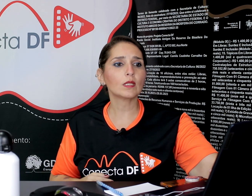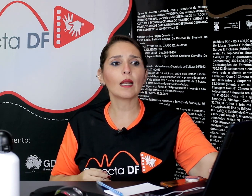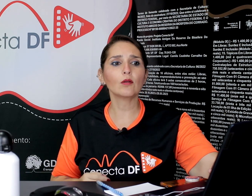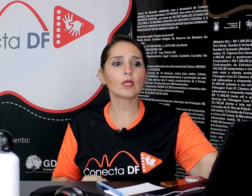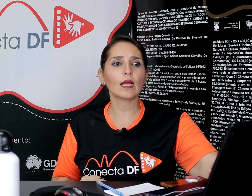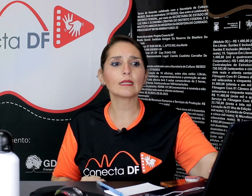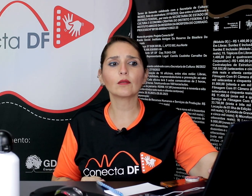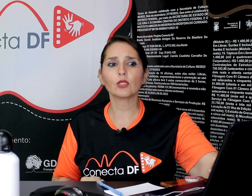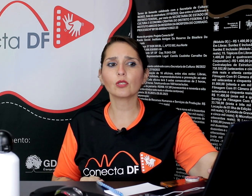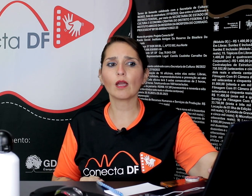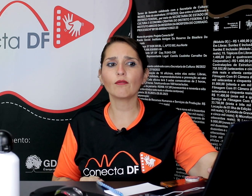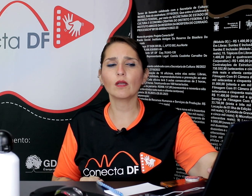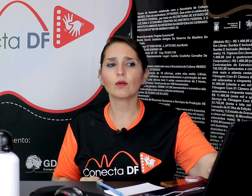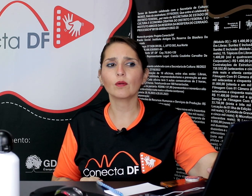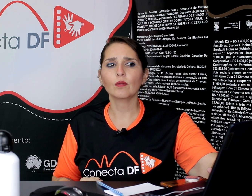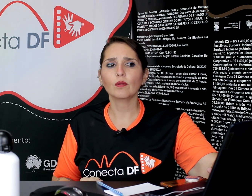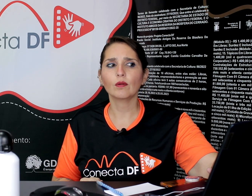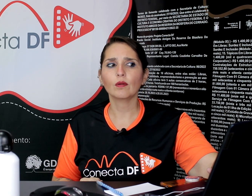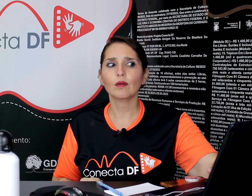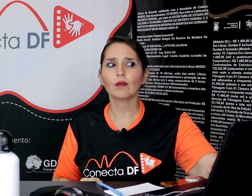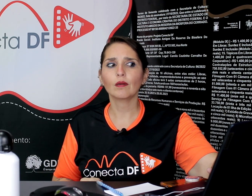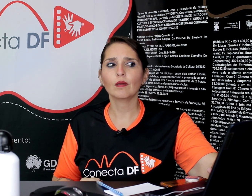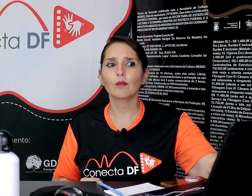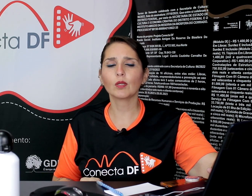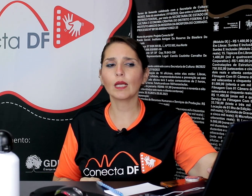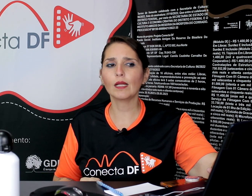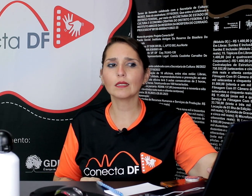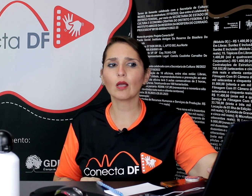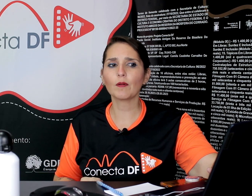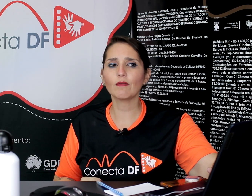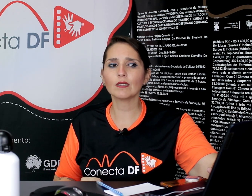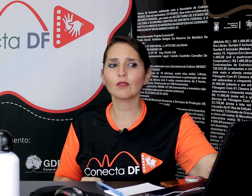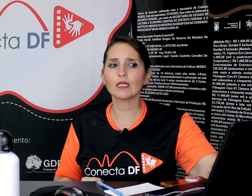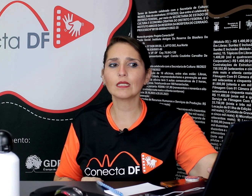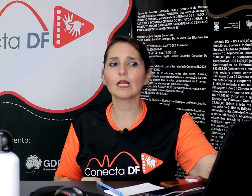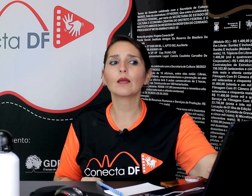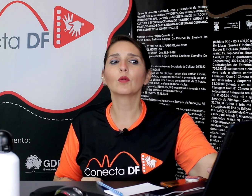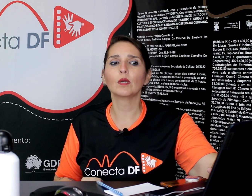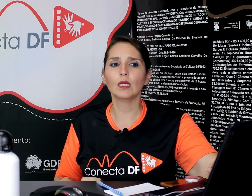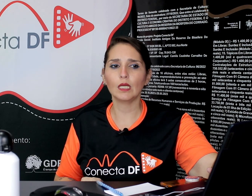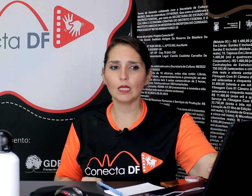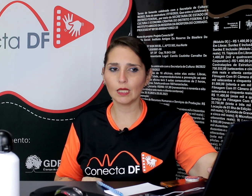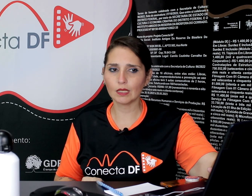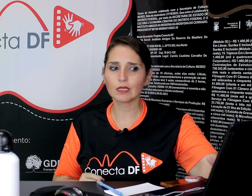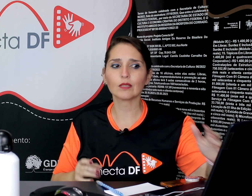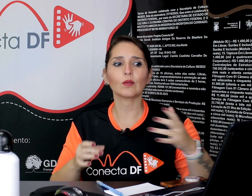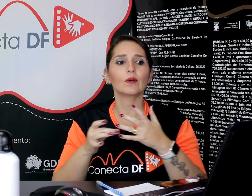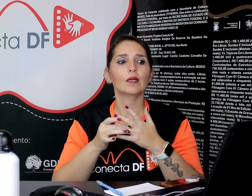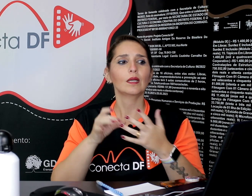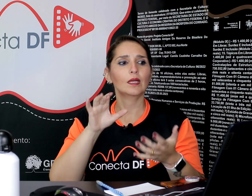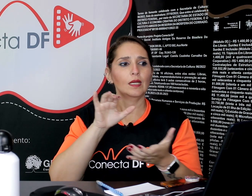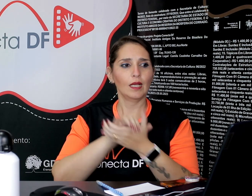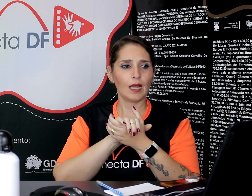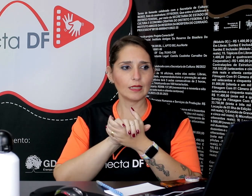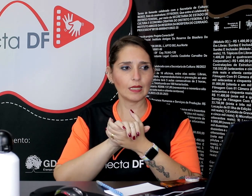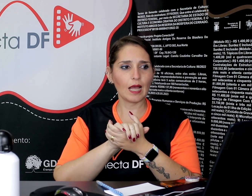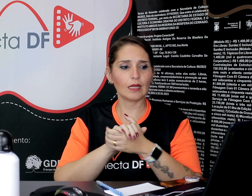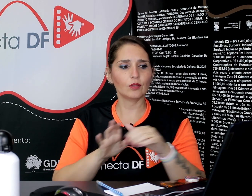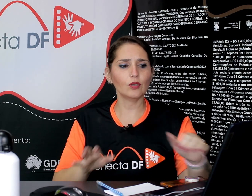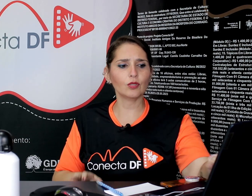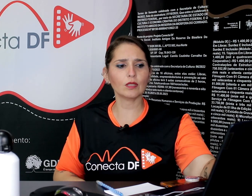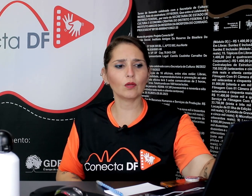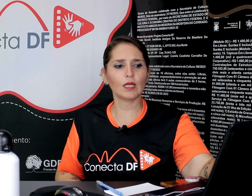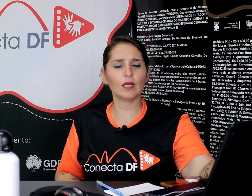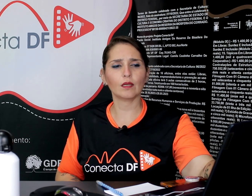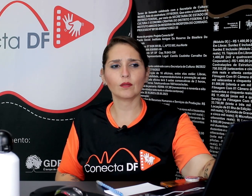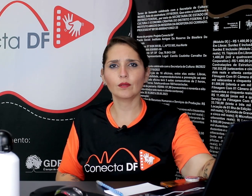O sinal de casado a gente já viu. Botei ali só para ver se vocês lembram. Isso. Casado.